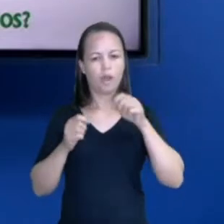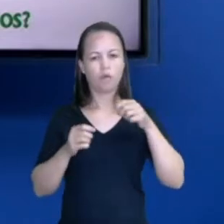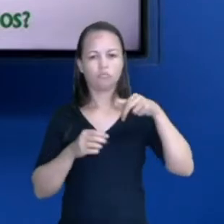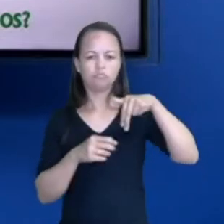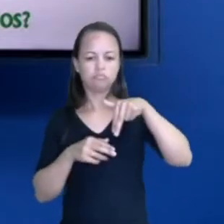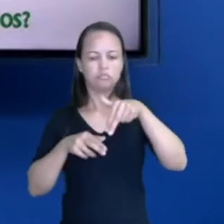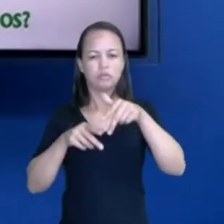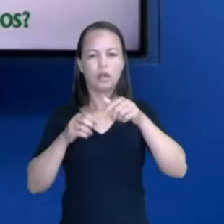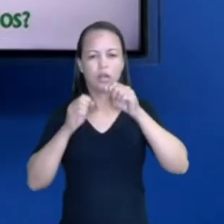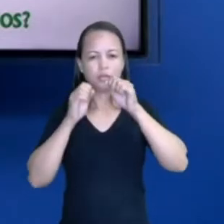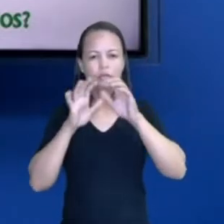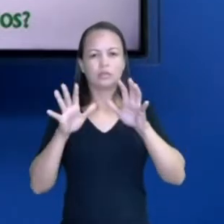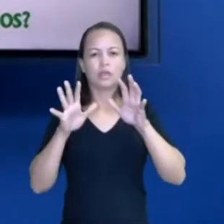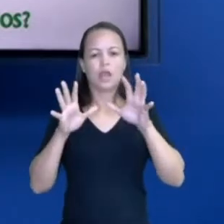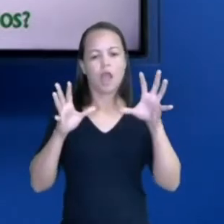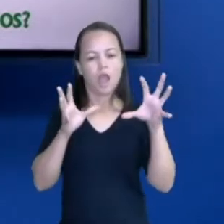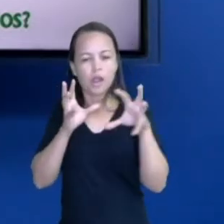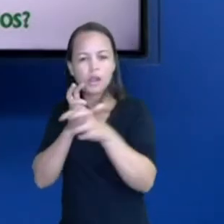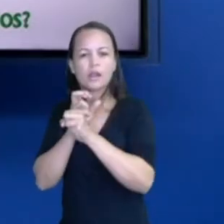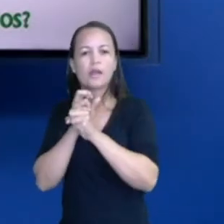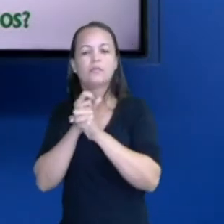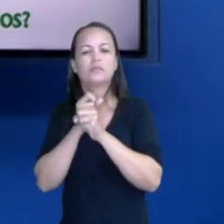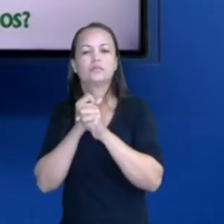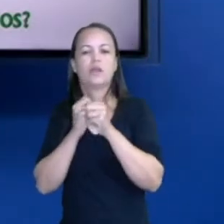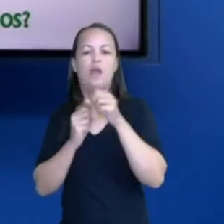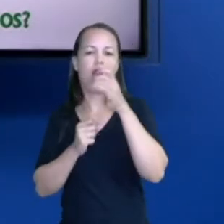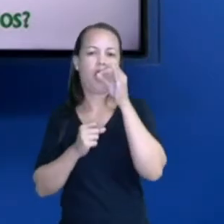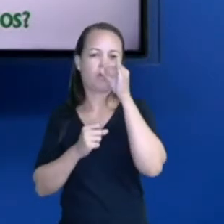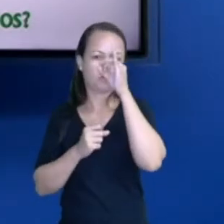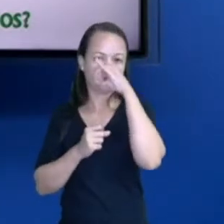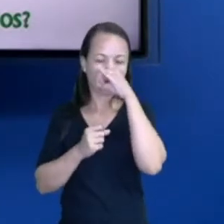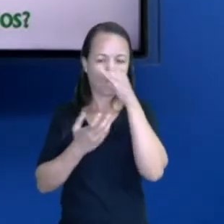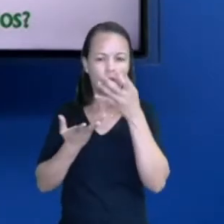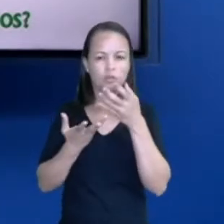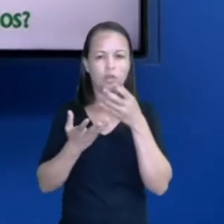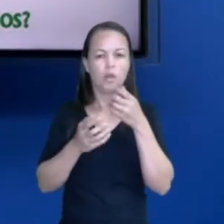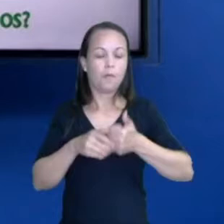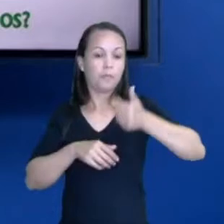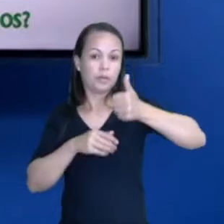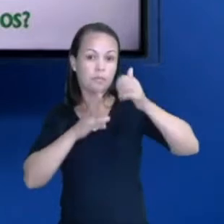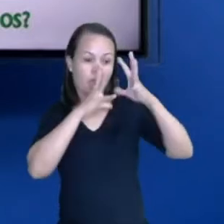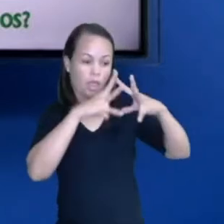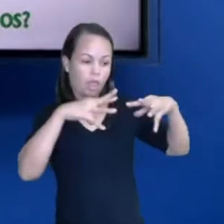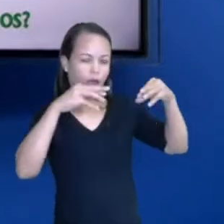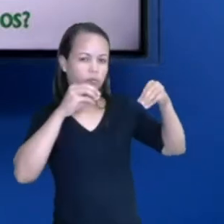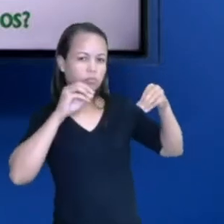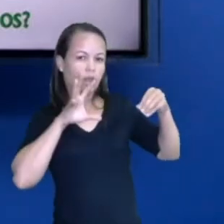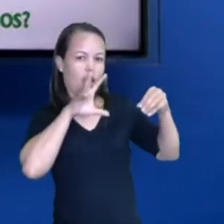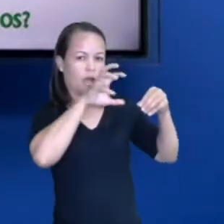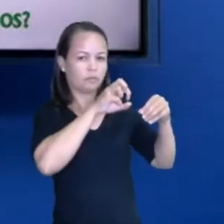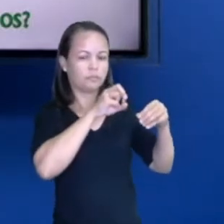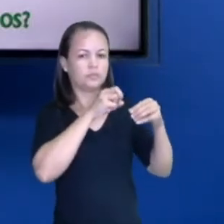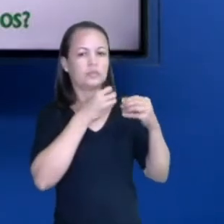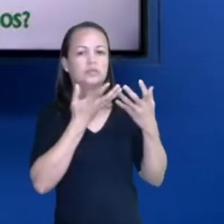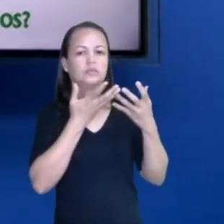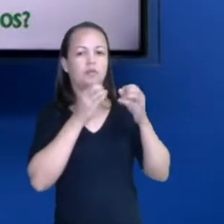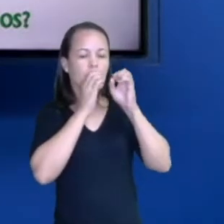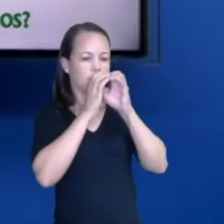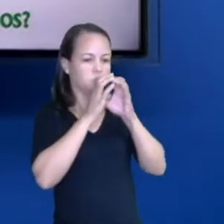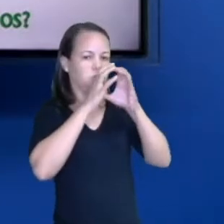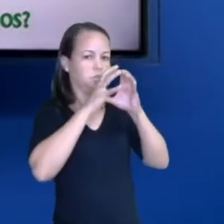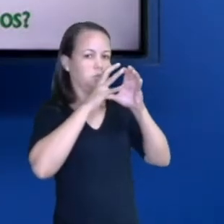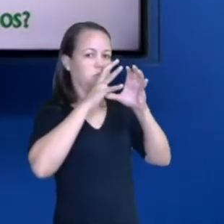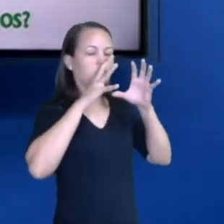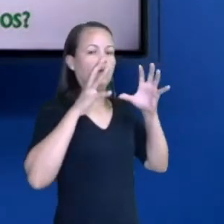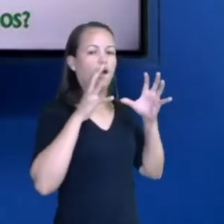ele tentou capturar esses porquinhos. Primeiro ele foi lá no porquinho da casinha de palha e ameaçou lá